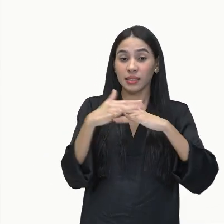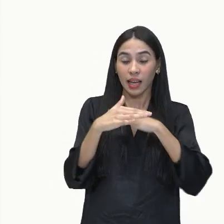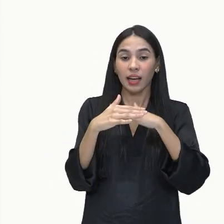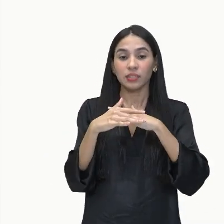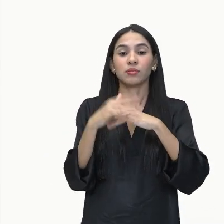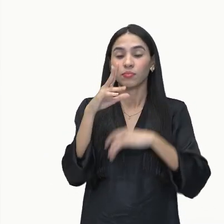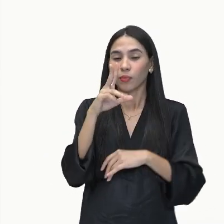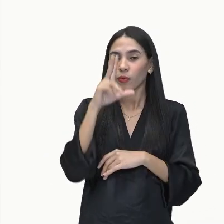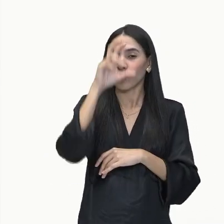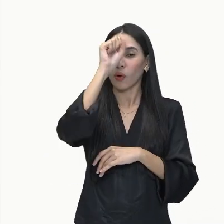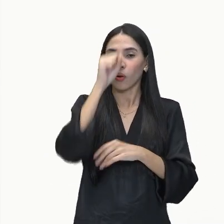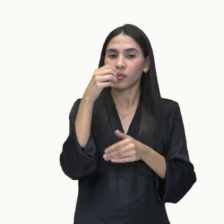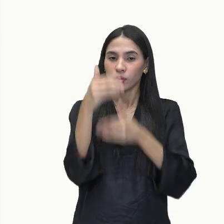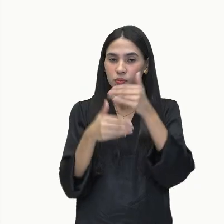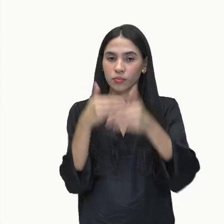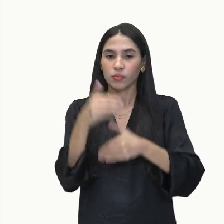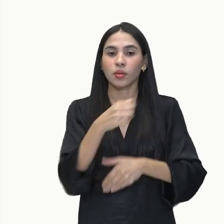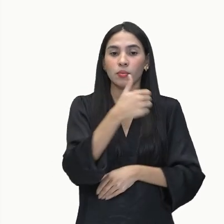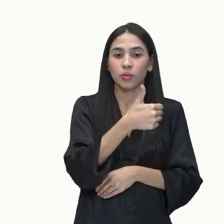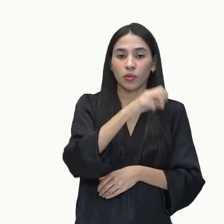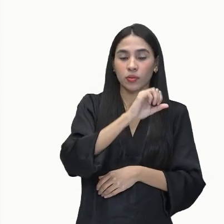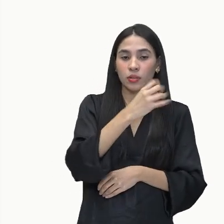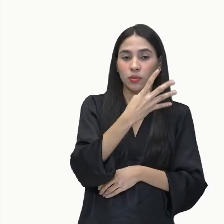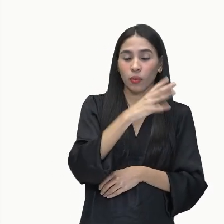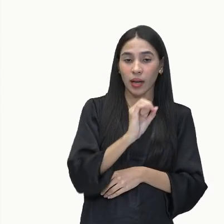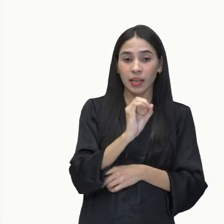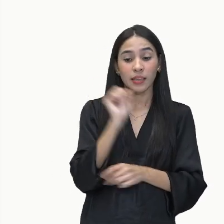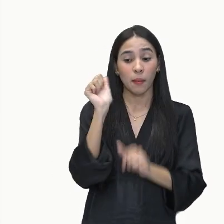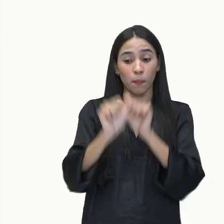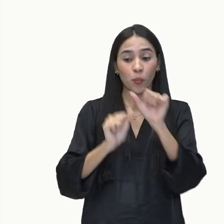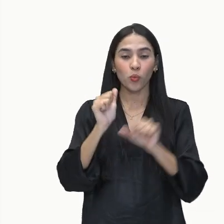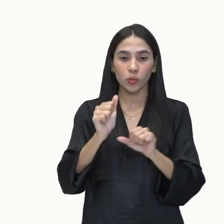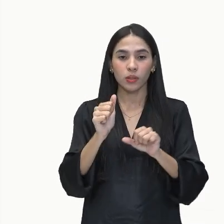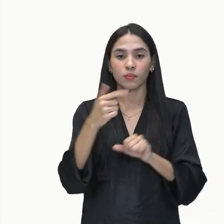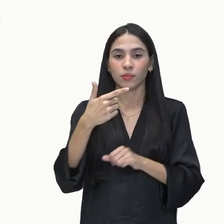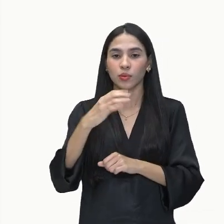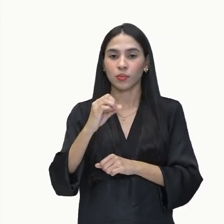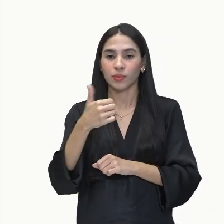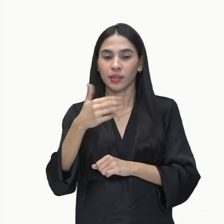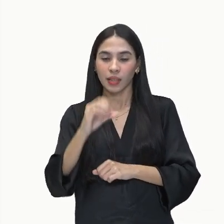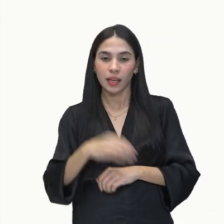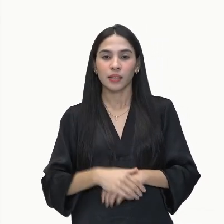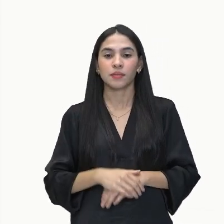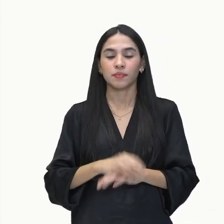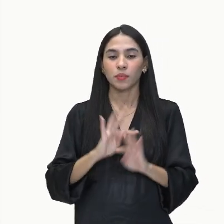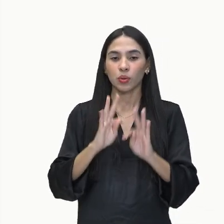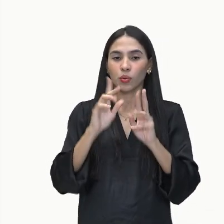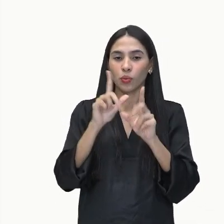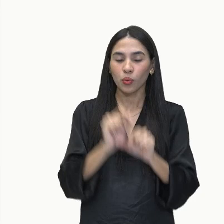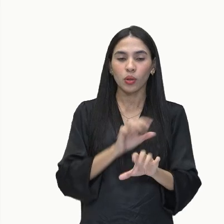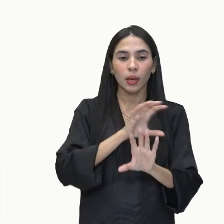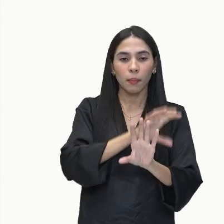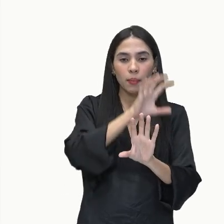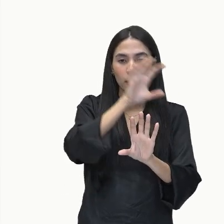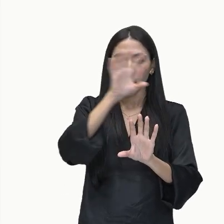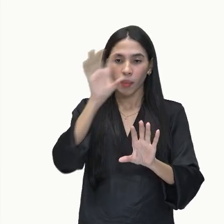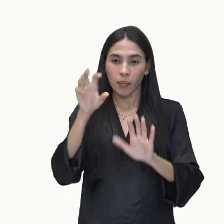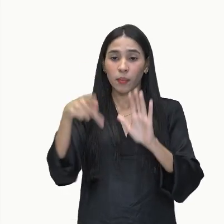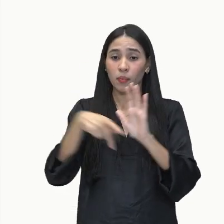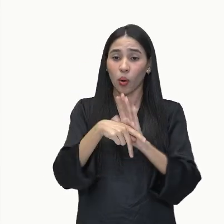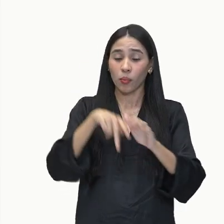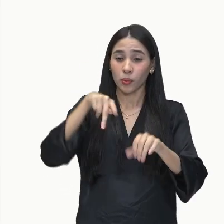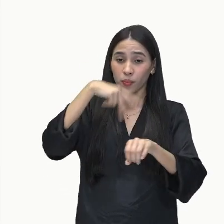de 1940 até 2010, né, em todas as regiões do nosso país.